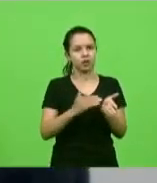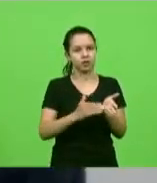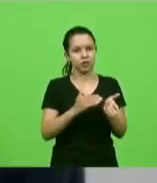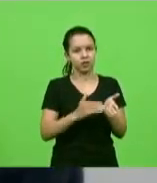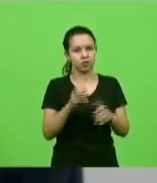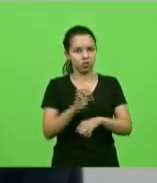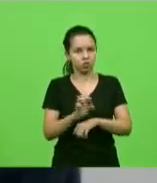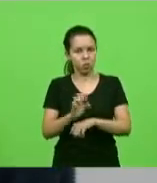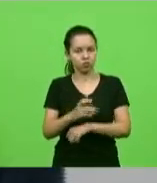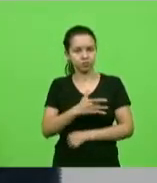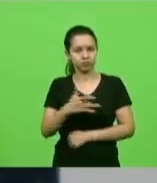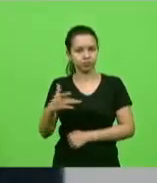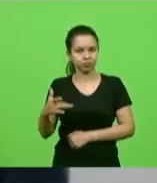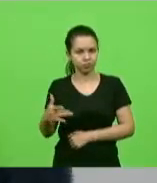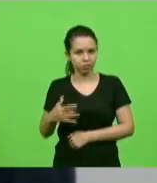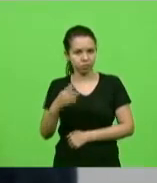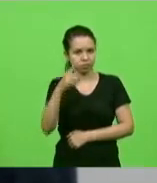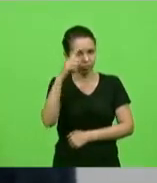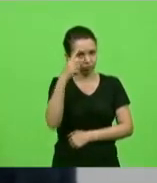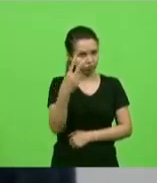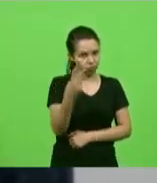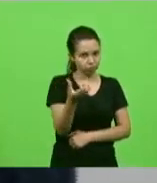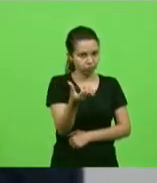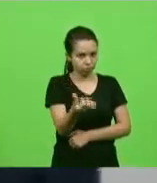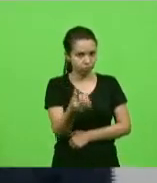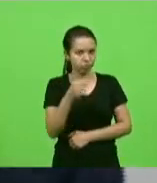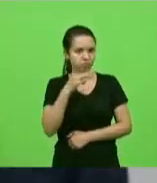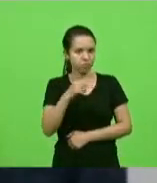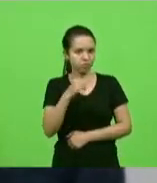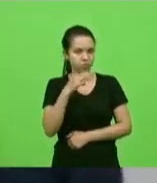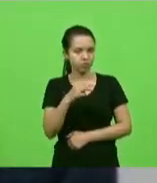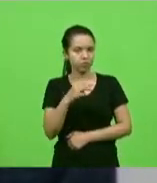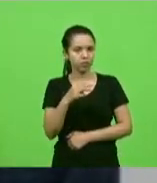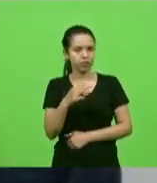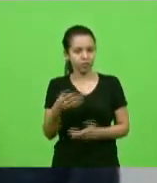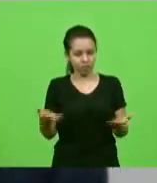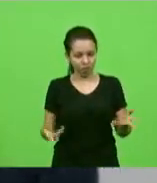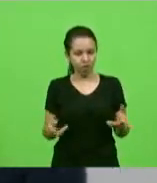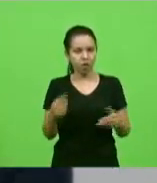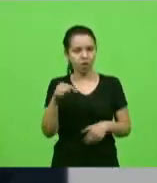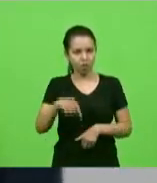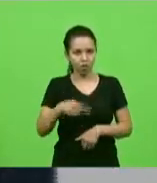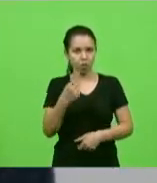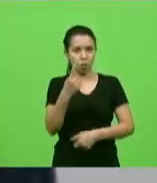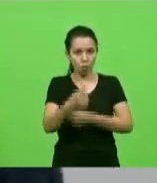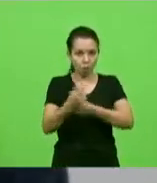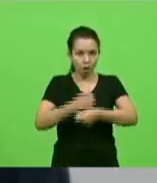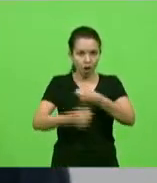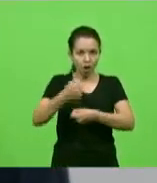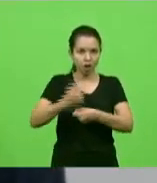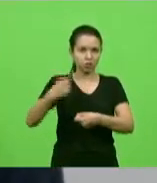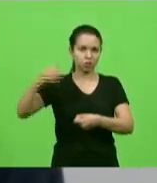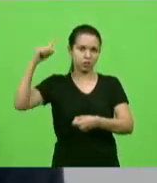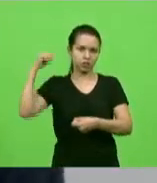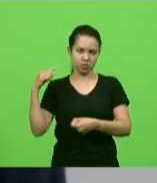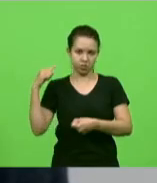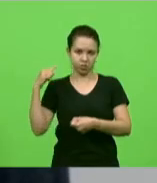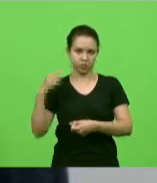Secretaria Estadual da Saúde em 26 de março, ou seja, na data de hoje, há um ano atrás. Ou